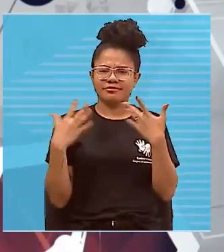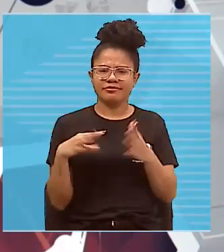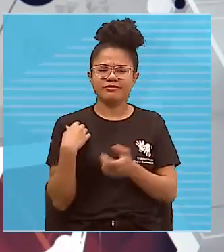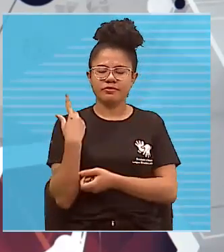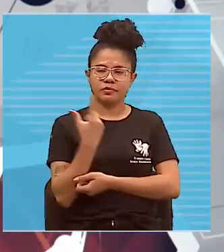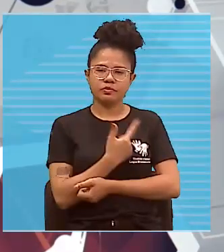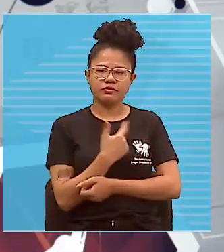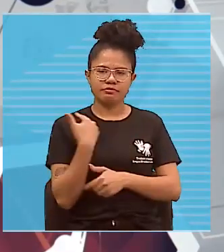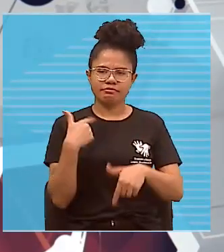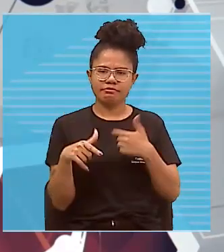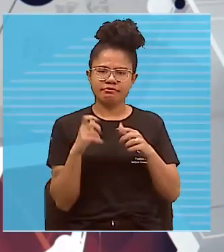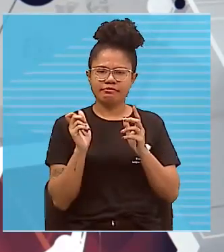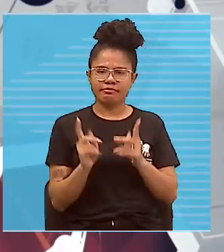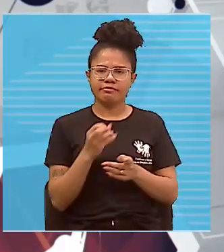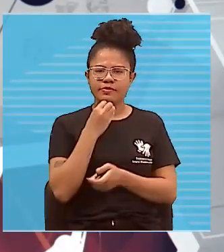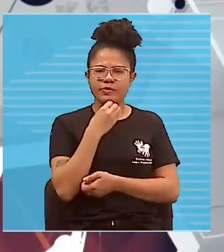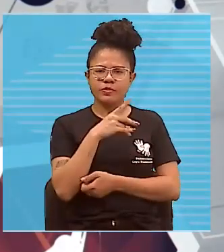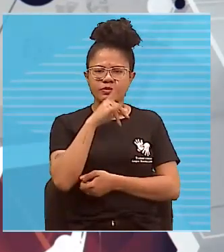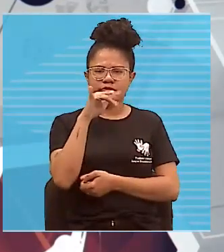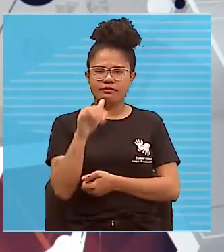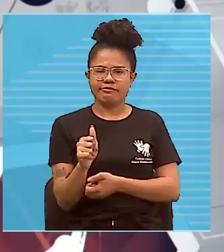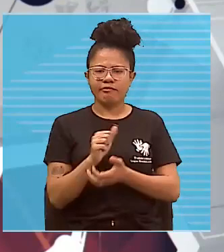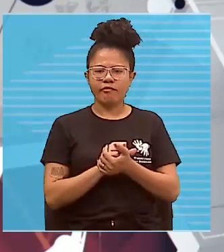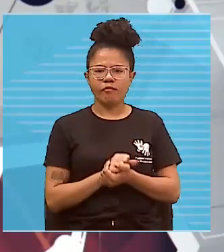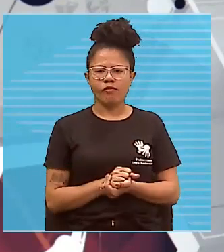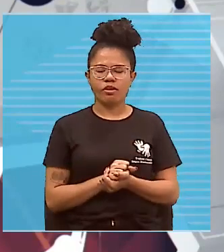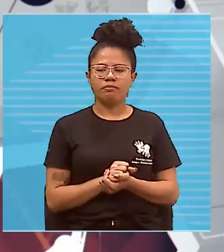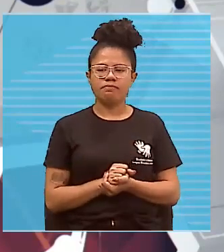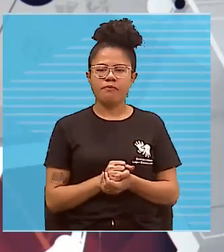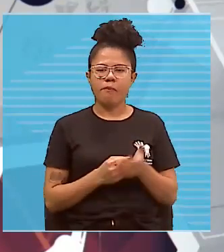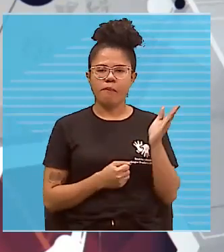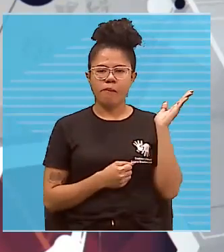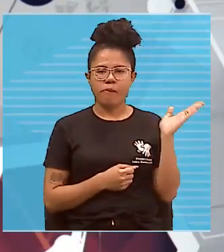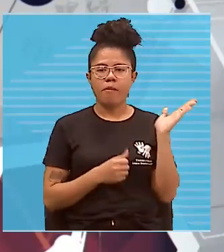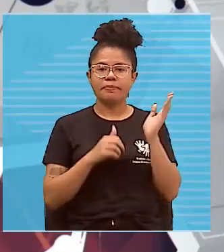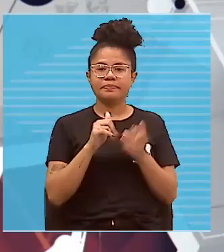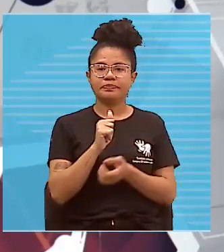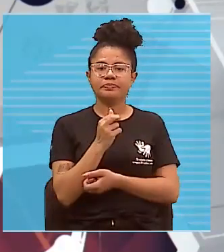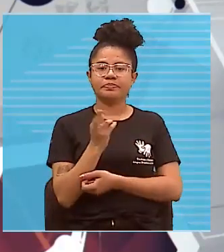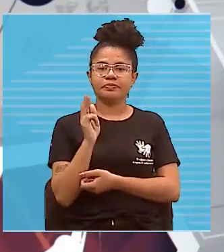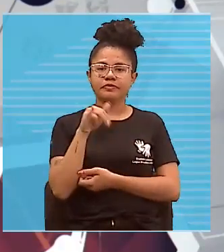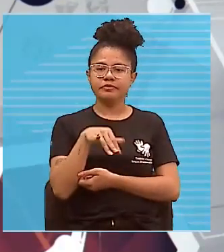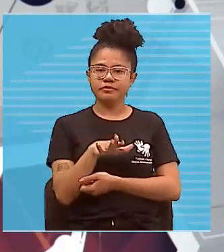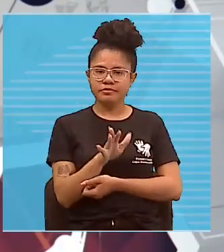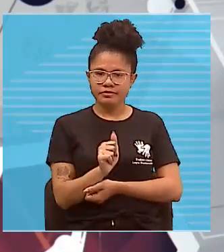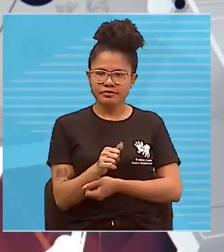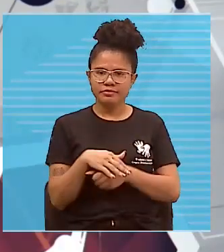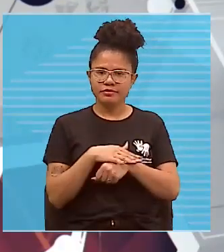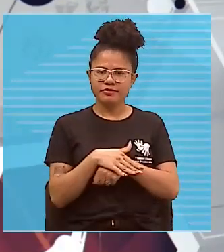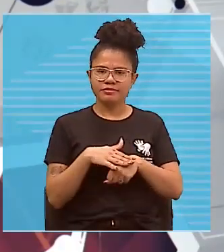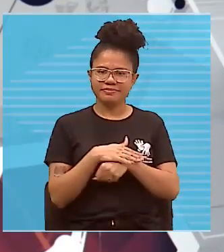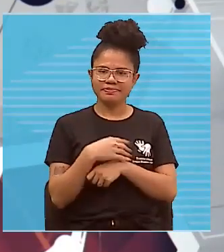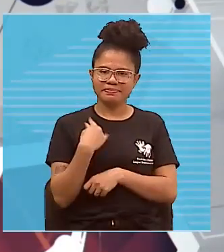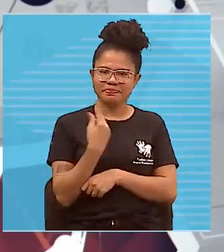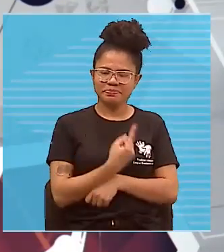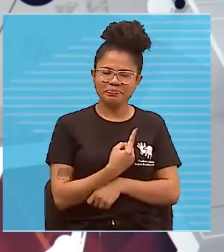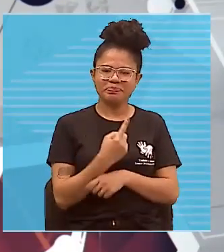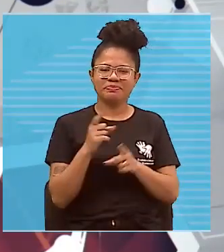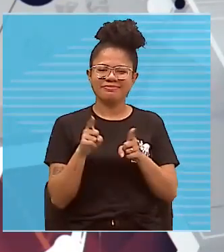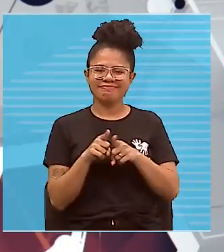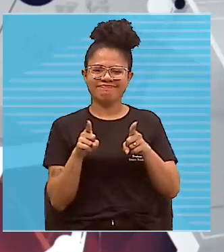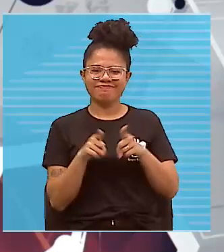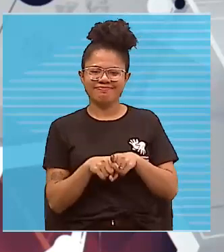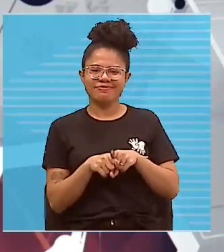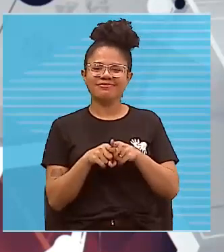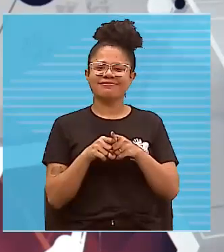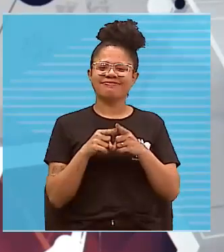isso, gente? Bom dia, bom dia. Tá aí a Adriana já falando comigo. Tá todo mundo bem? O Jack disse que tá bem, a Adriana disse que tá